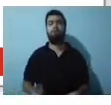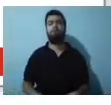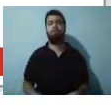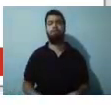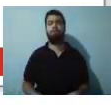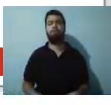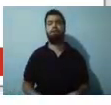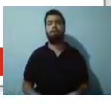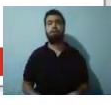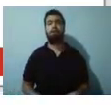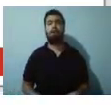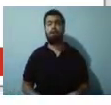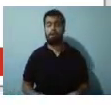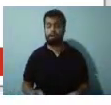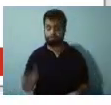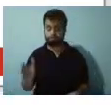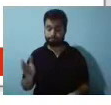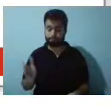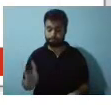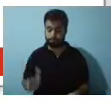Unidos, inclusive, né?